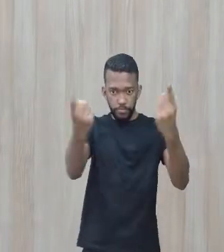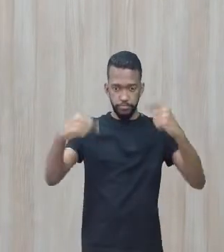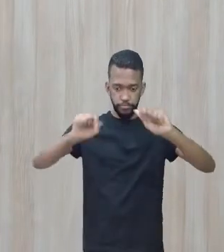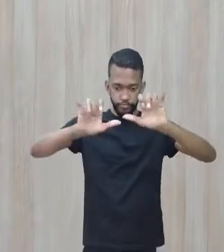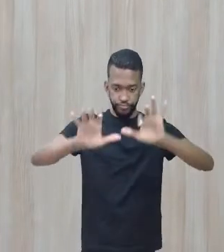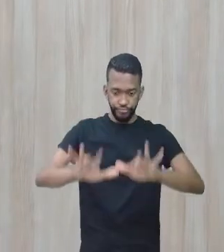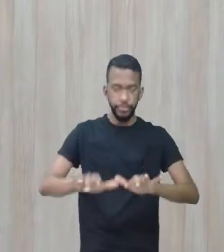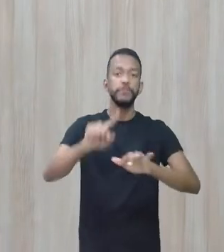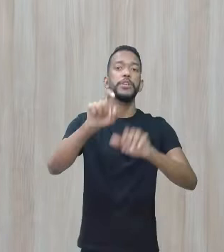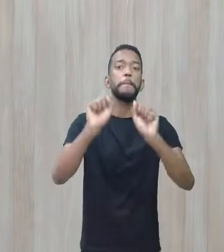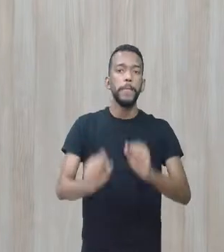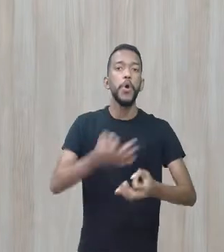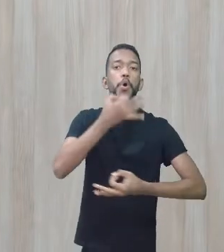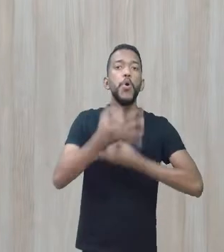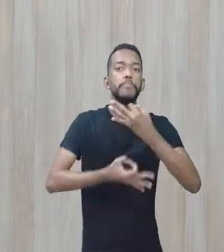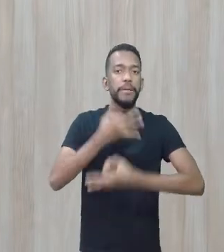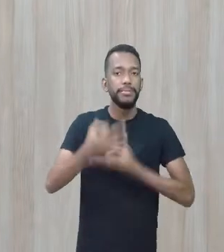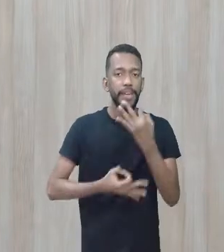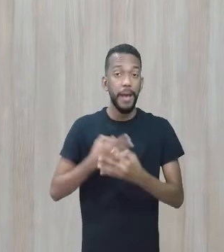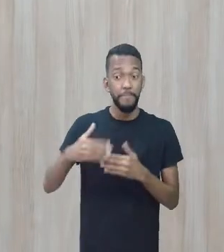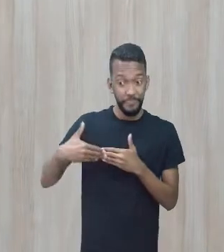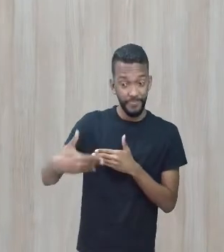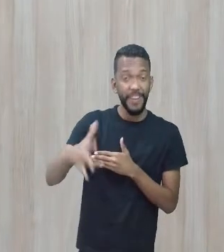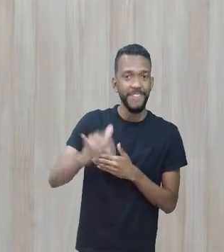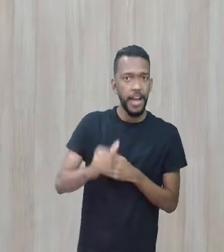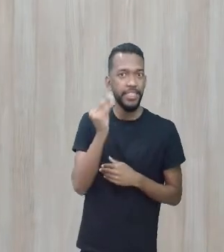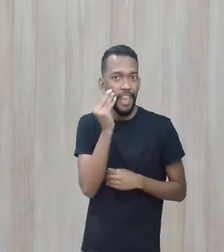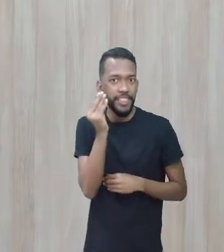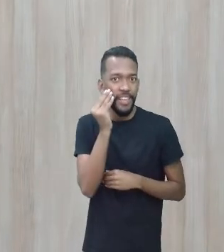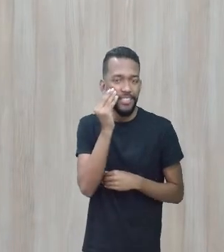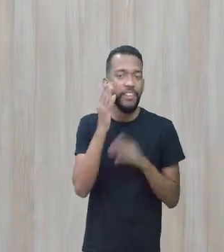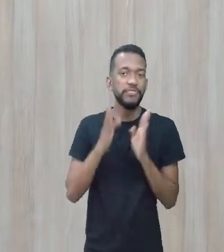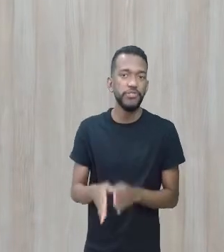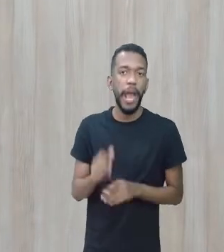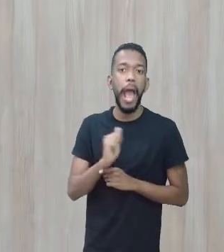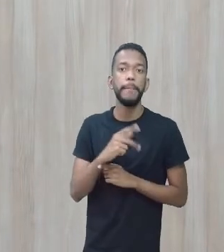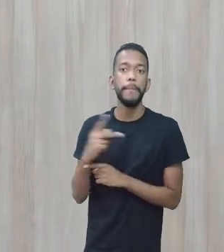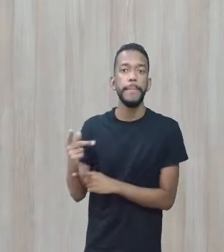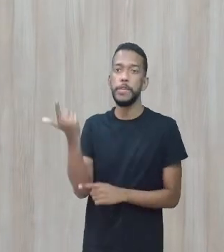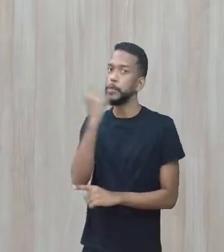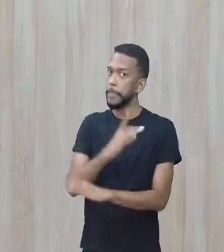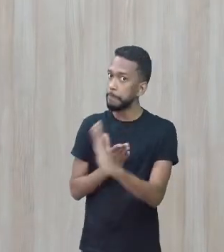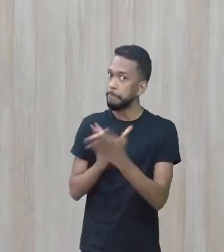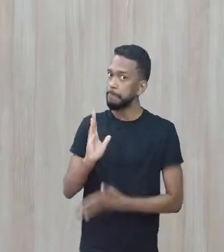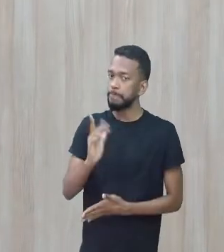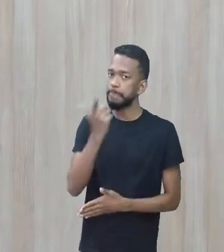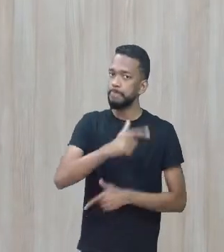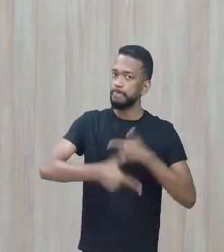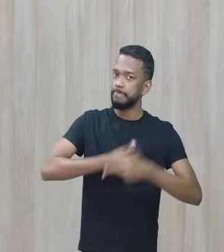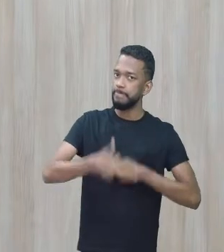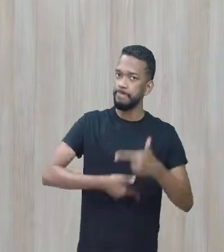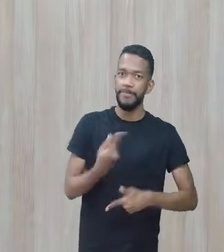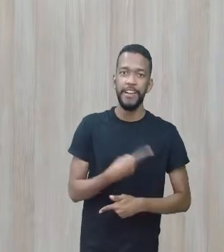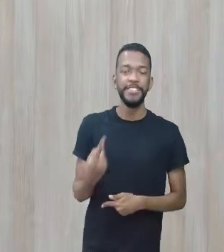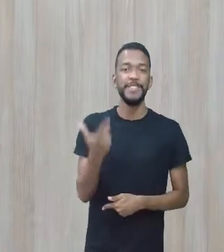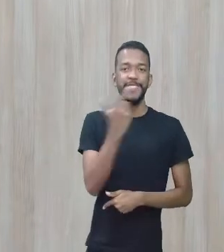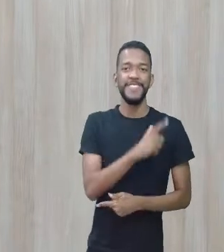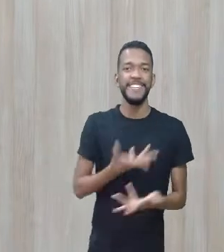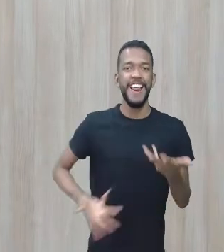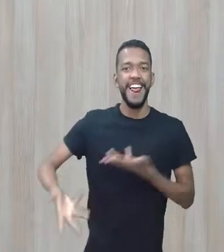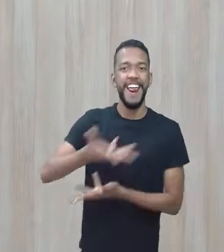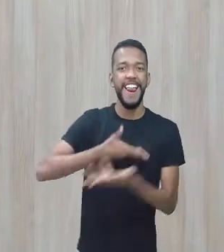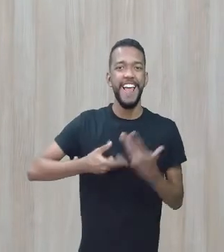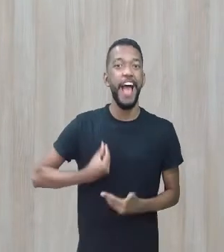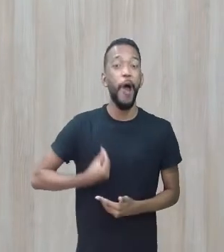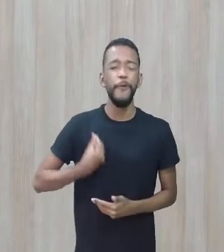vídeo do YouTube e logo mais a gente já está fazendo os testes para que o aplicativo entre aí em ação e a gente consiga fazer essa interação